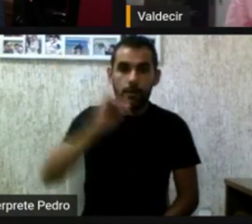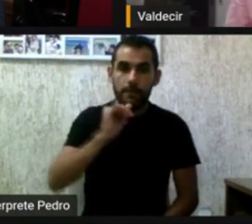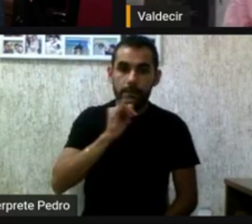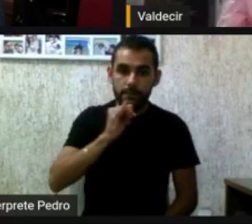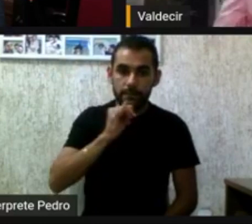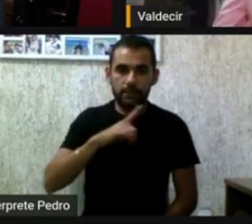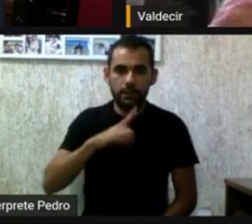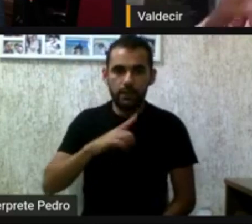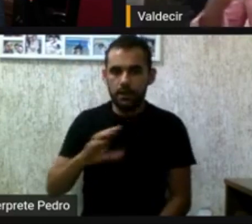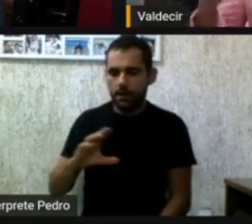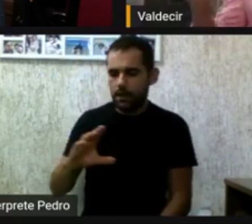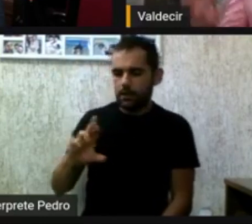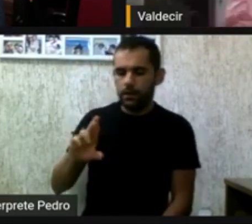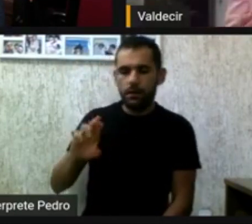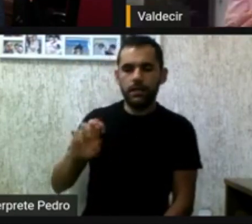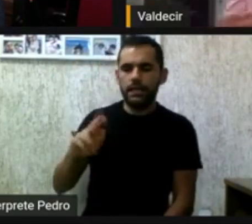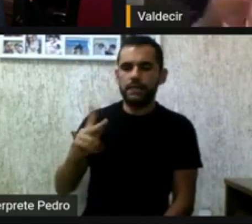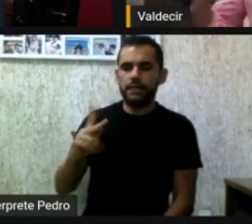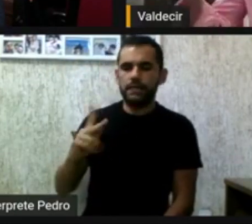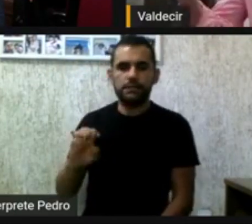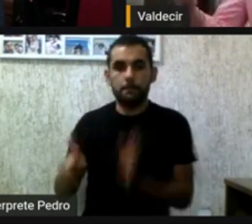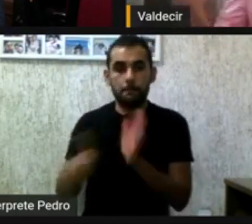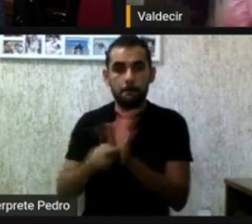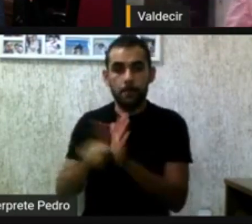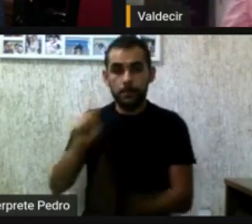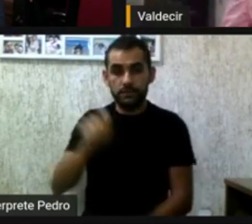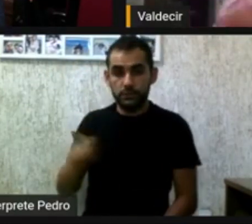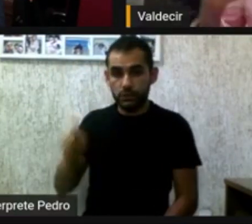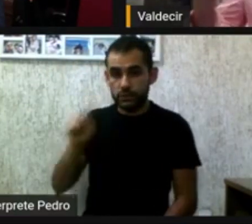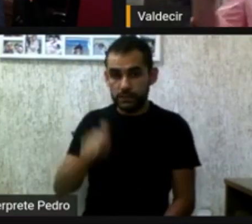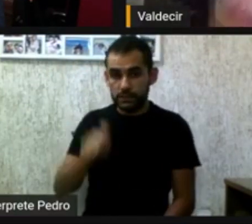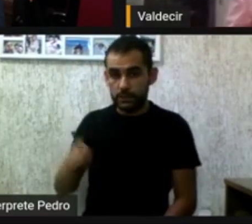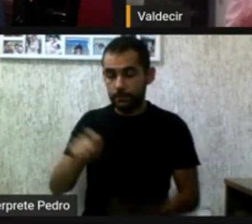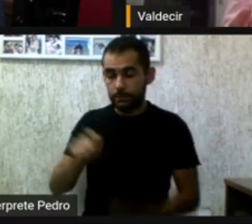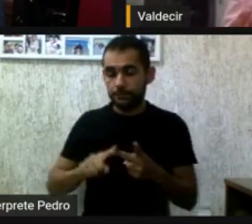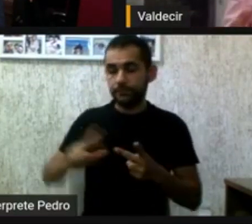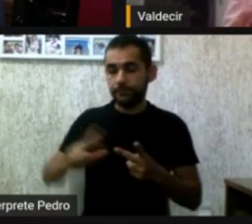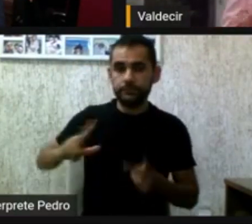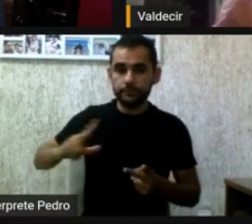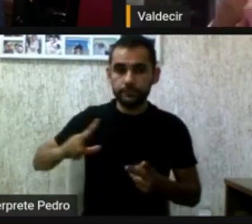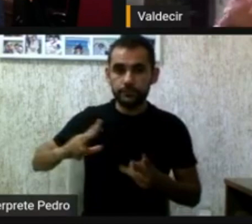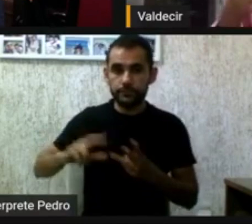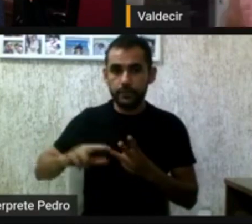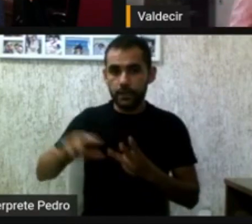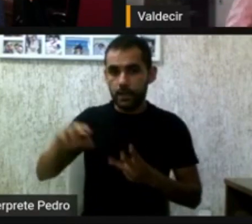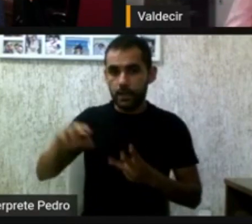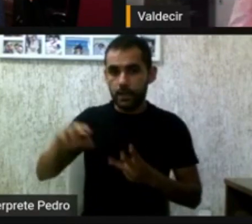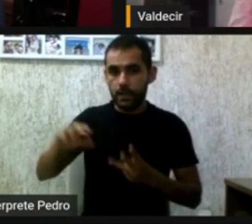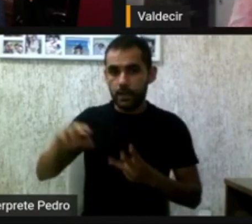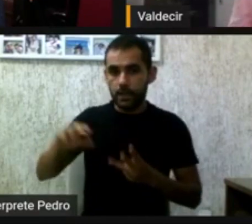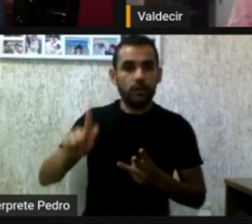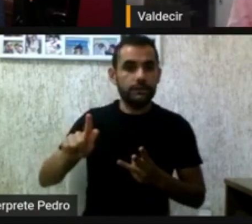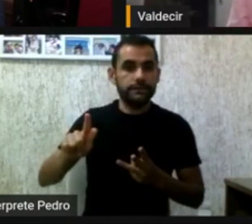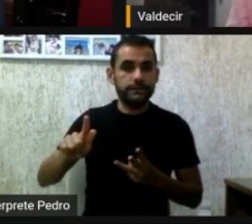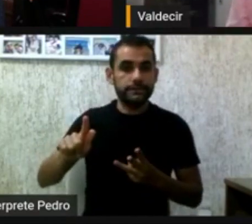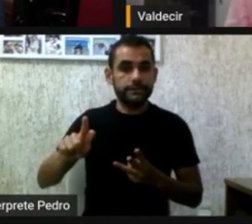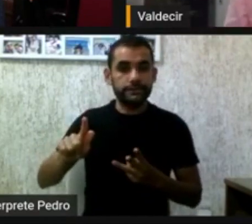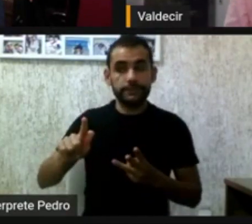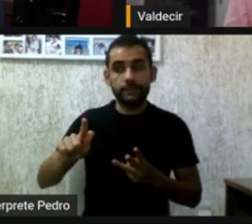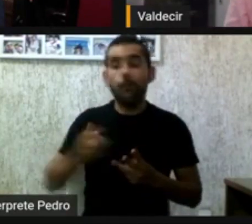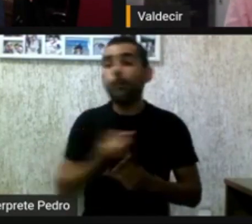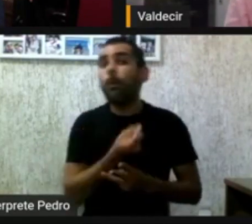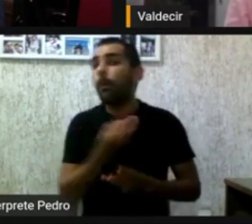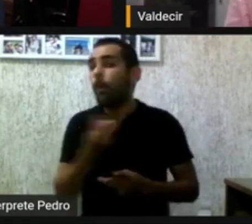as creches de associações, as creches privadas, as ONG. Né? Quantas creches nós temos em São João del